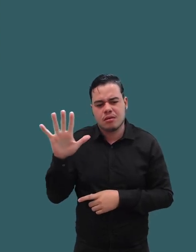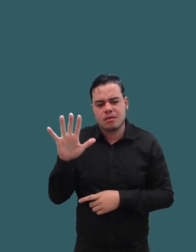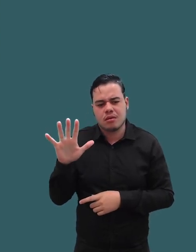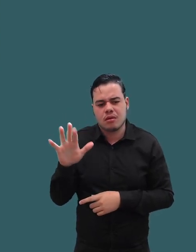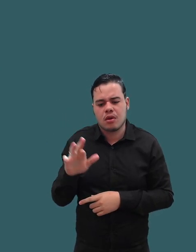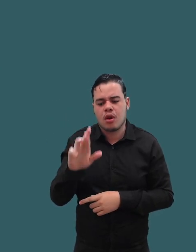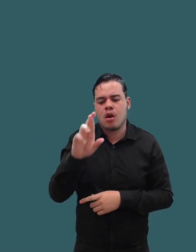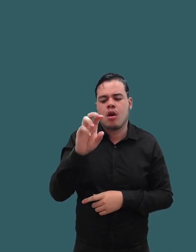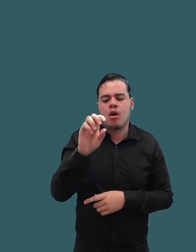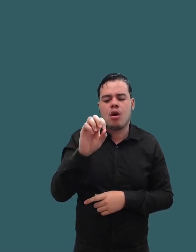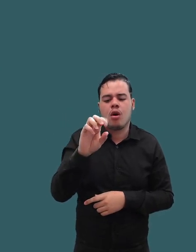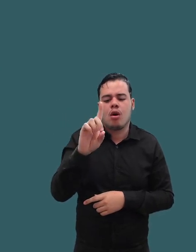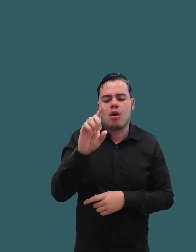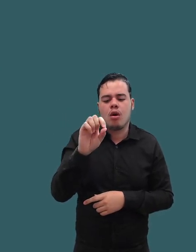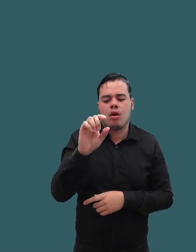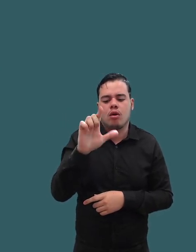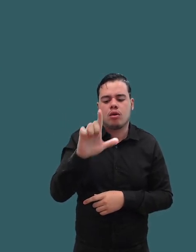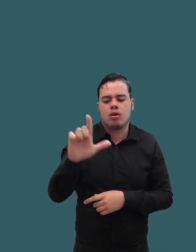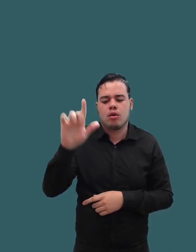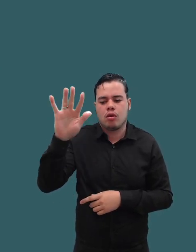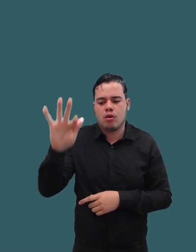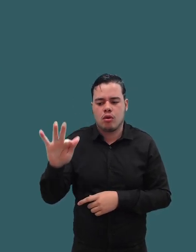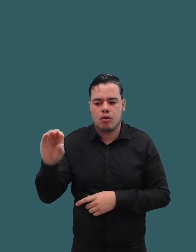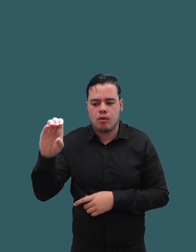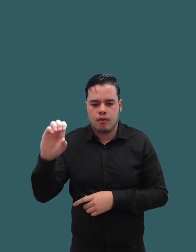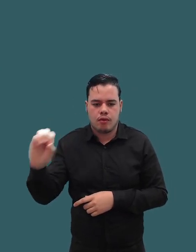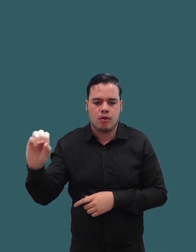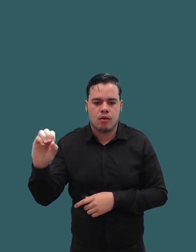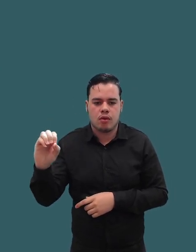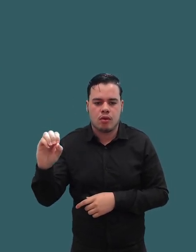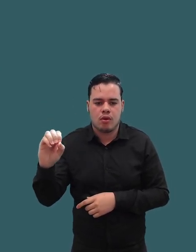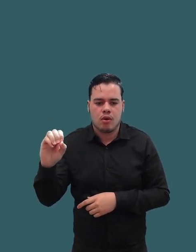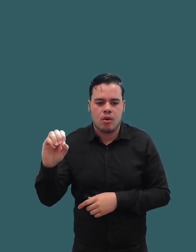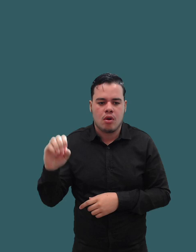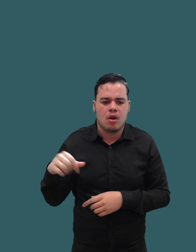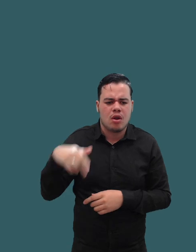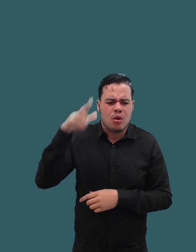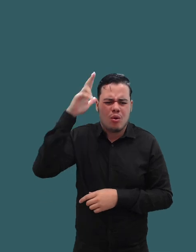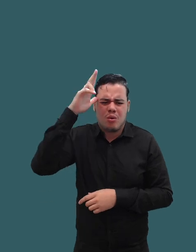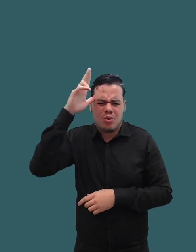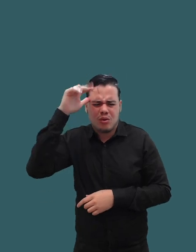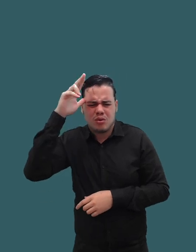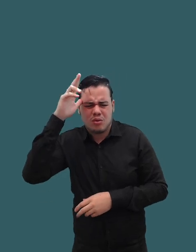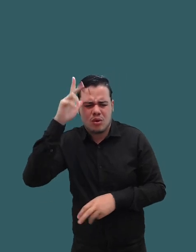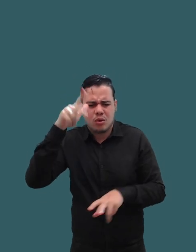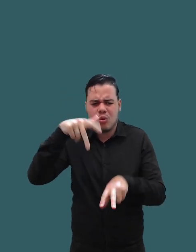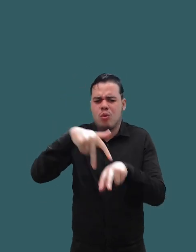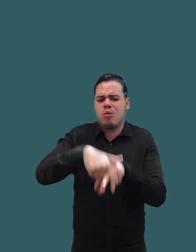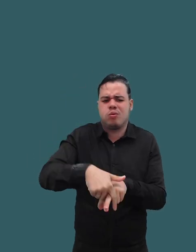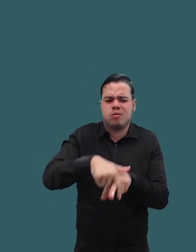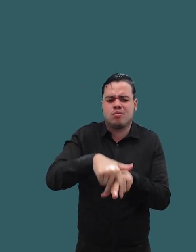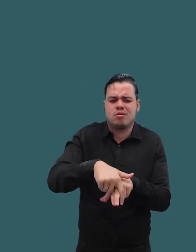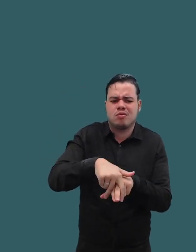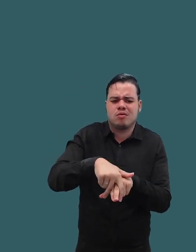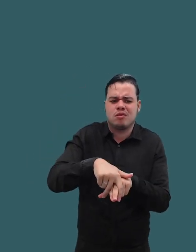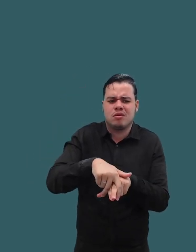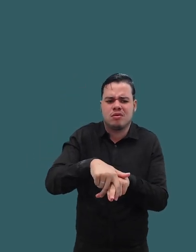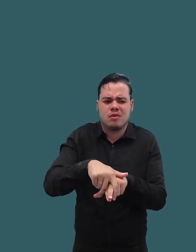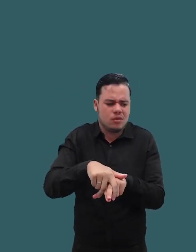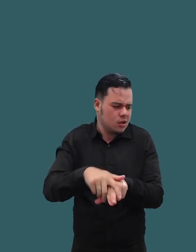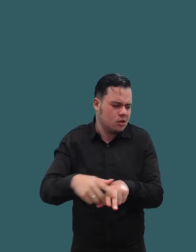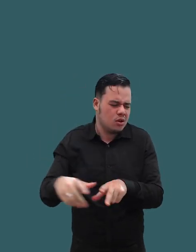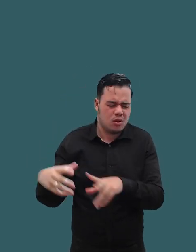do Rodolfo Teófilo em cima de uma burra com um saco de